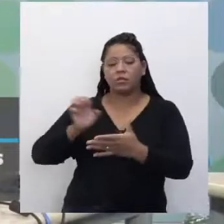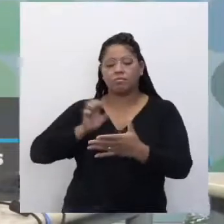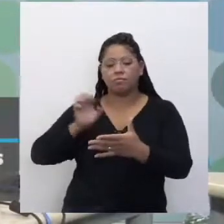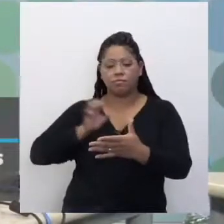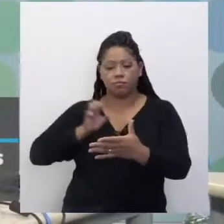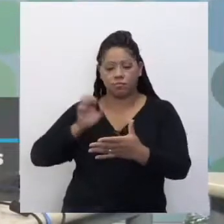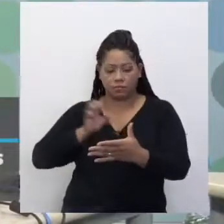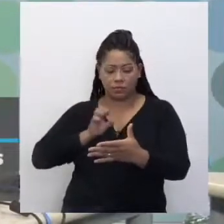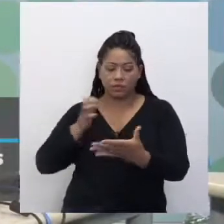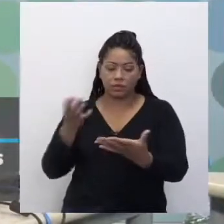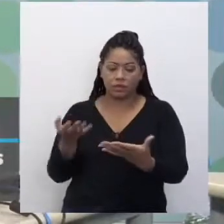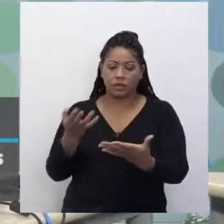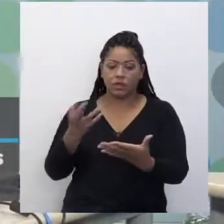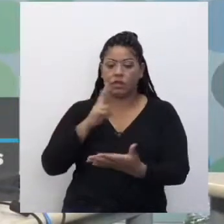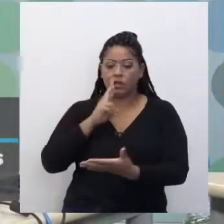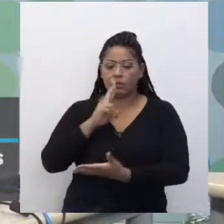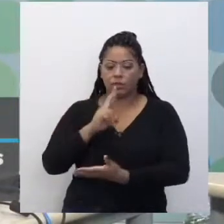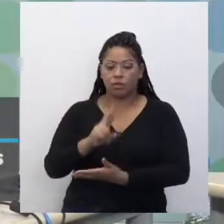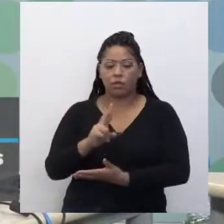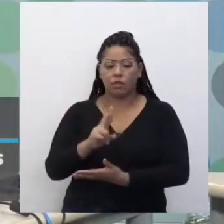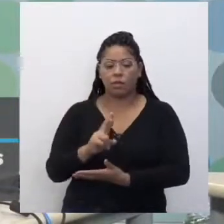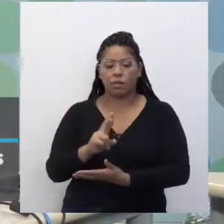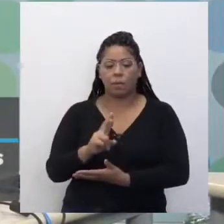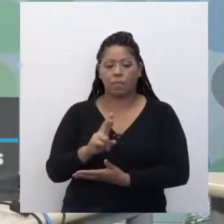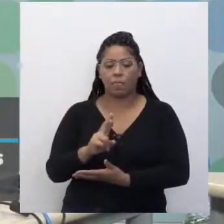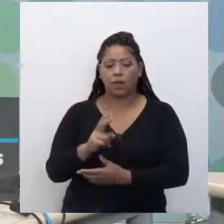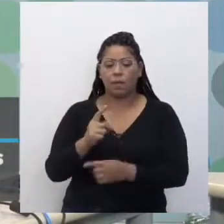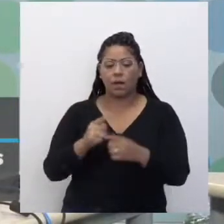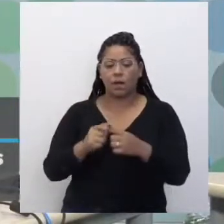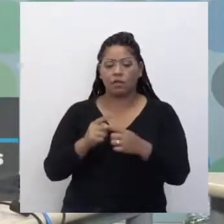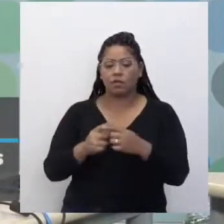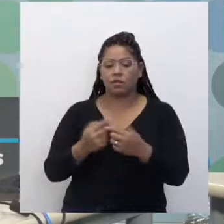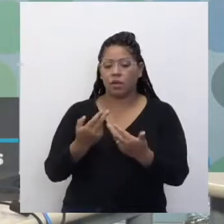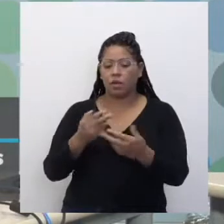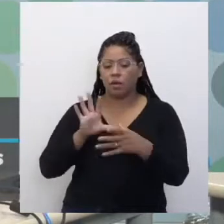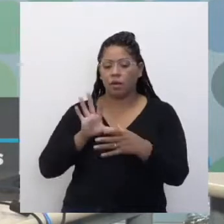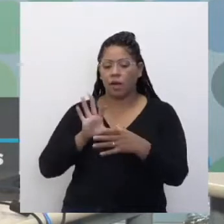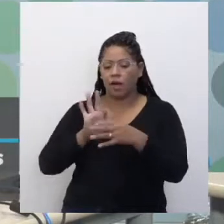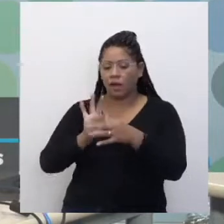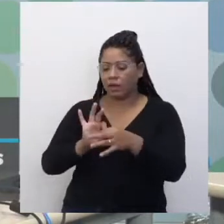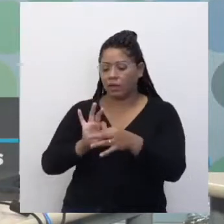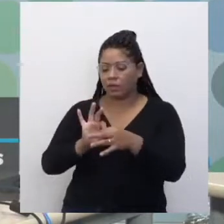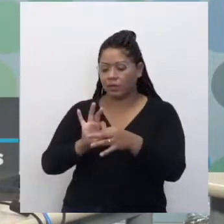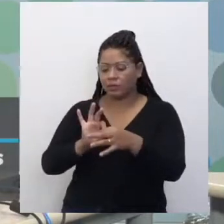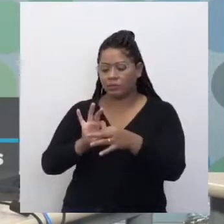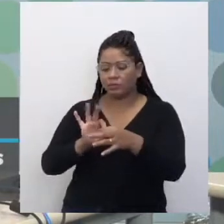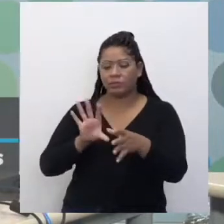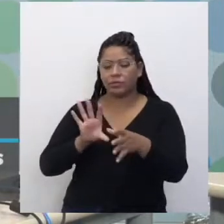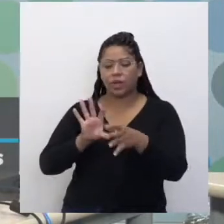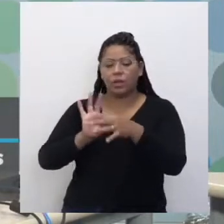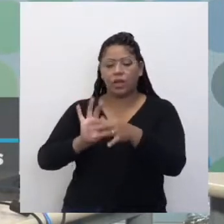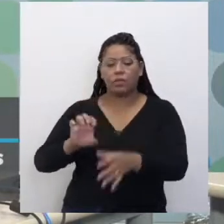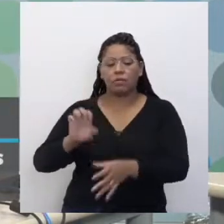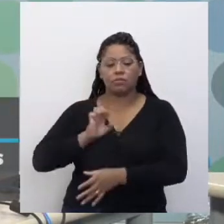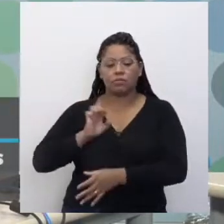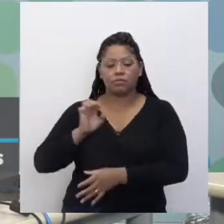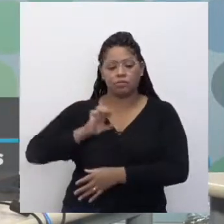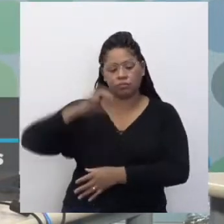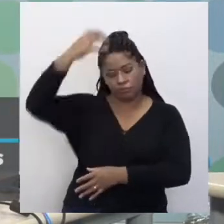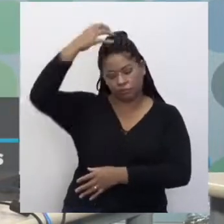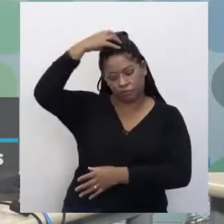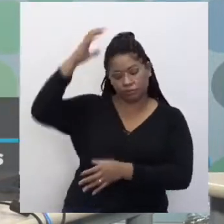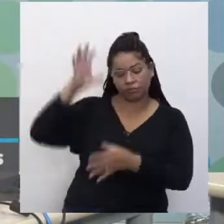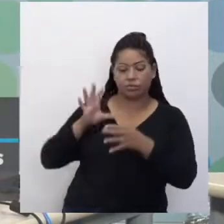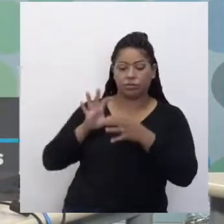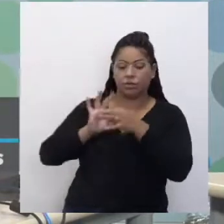respondeu positivamente a essa aliança, vamos dizer assim, com os burgueses, porque ele sabia que o reino dele seria